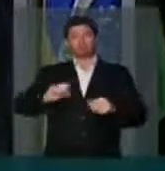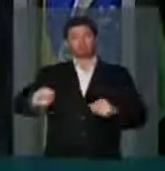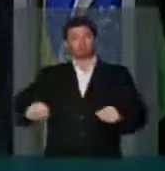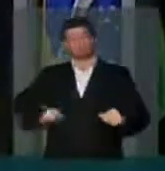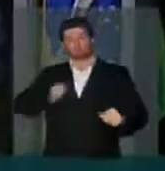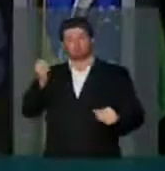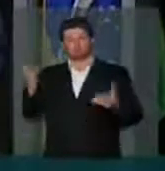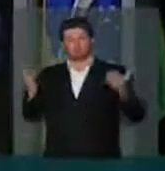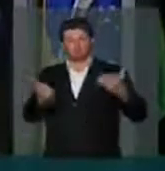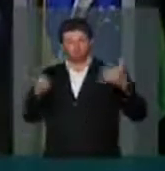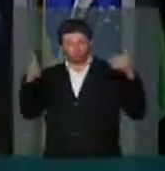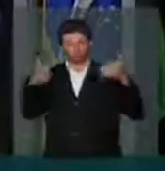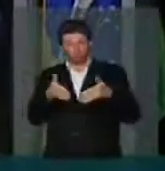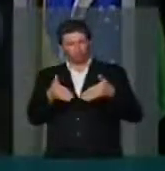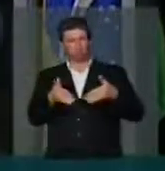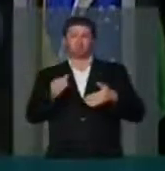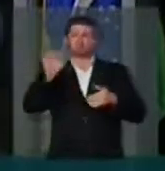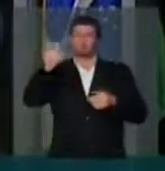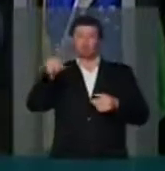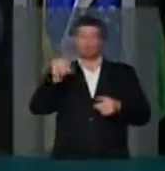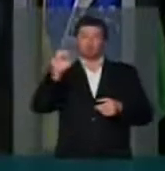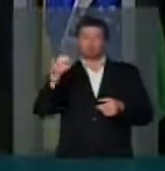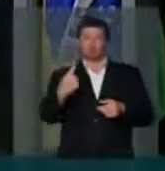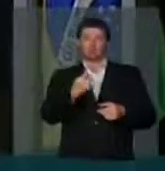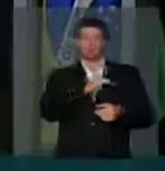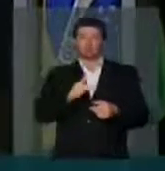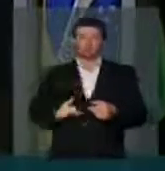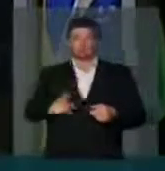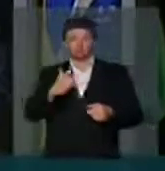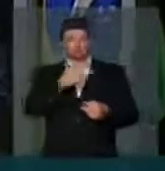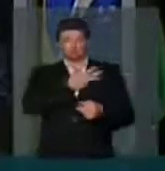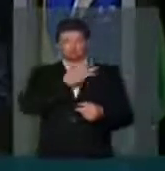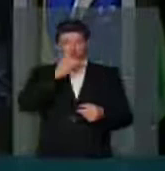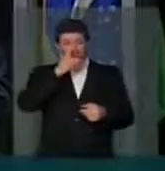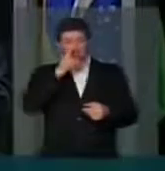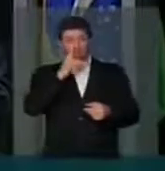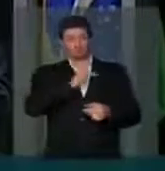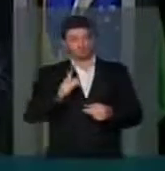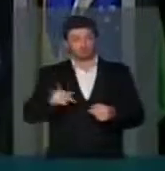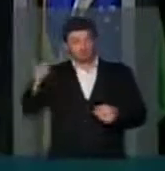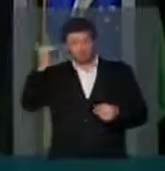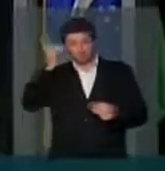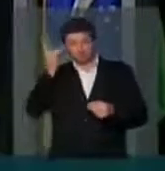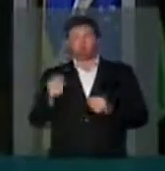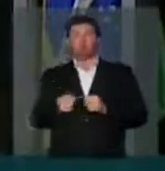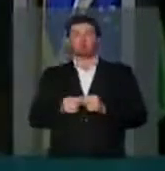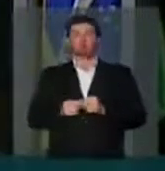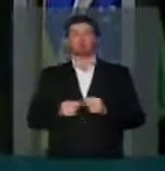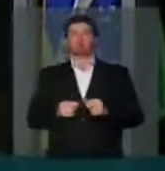com foco no ex-presidente Lula, com foco na presidente Dilma,